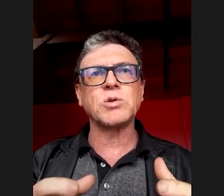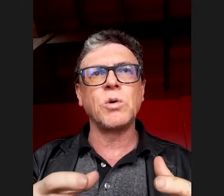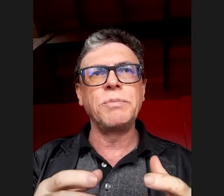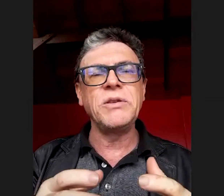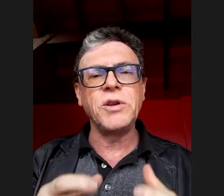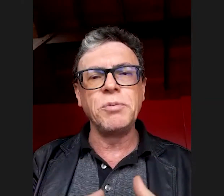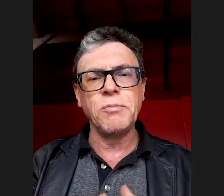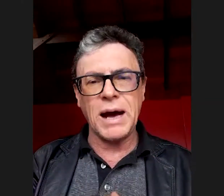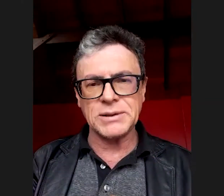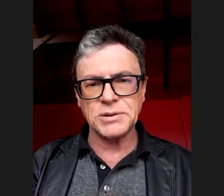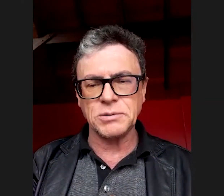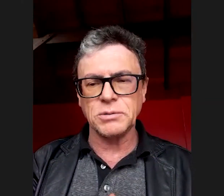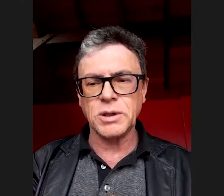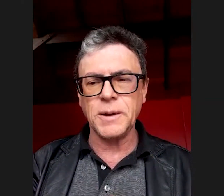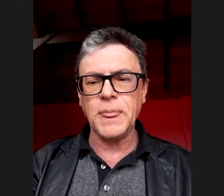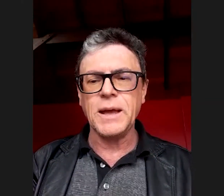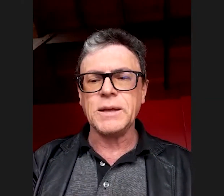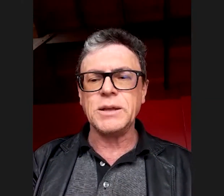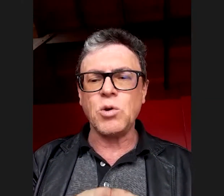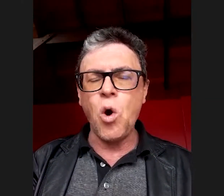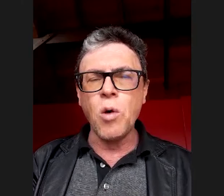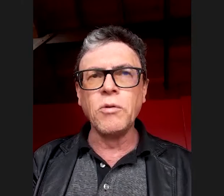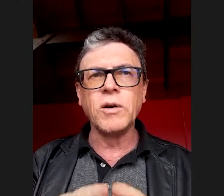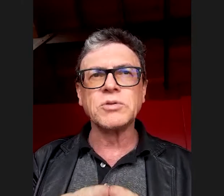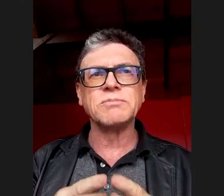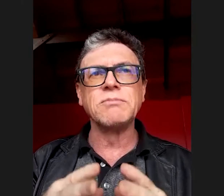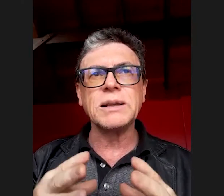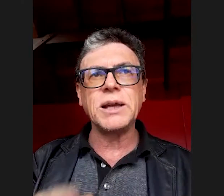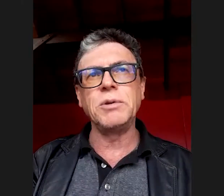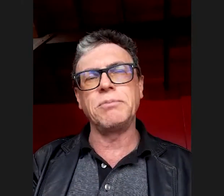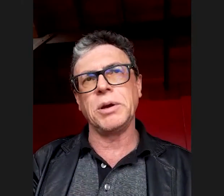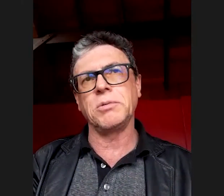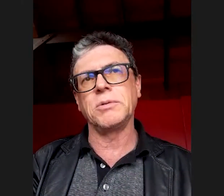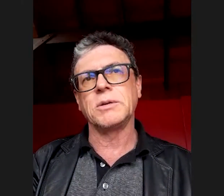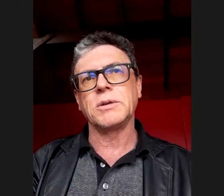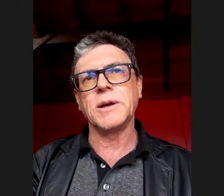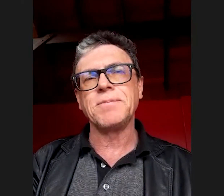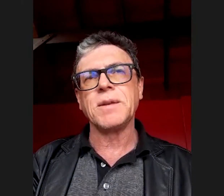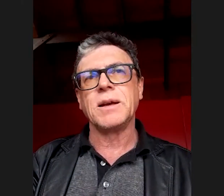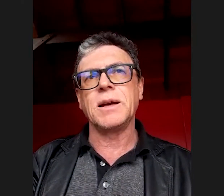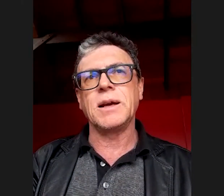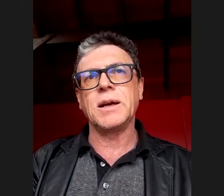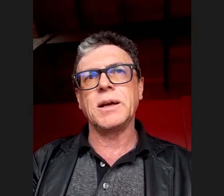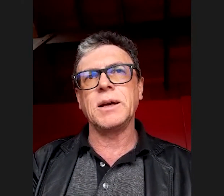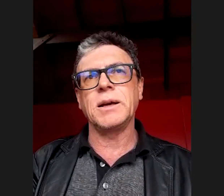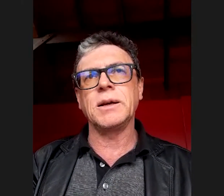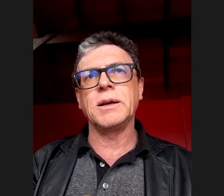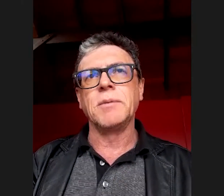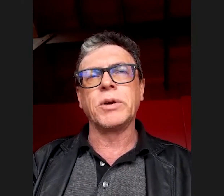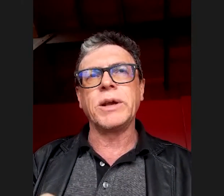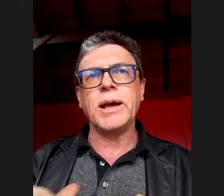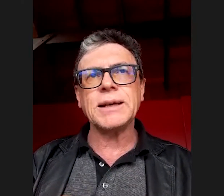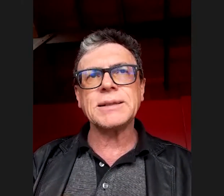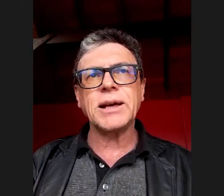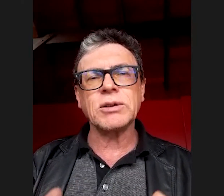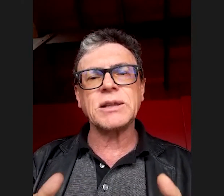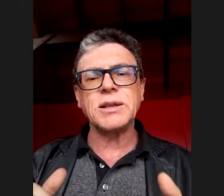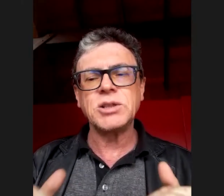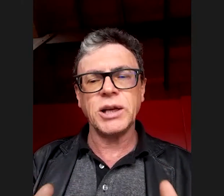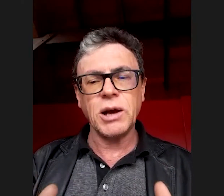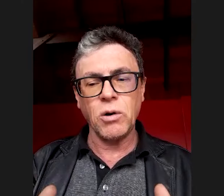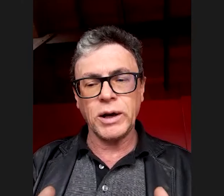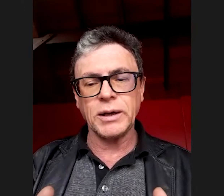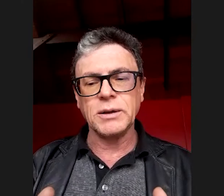negociação, mas com um princípio básico, né? De como vamos manter o emprego, né? Porque essa é a